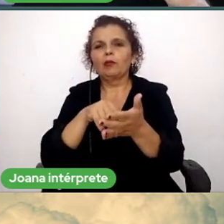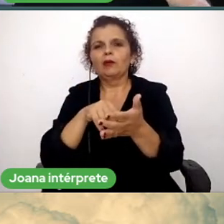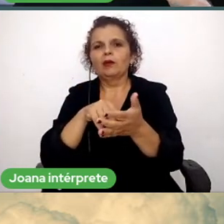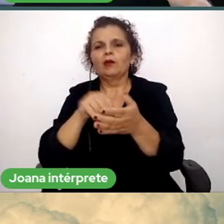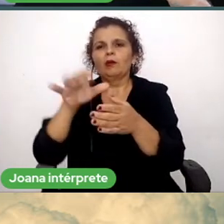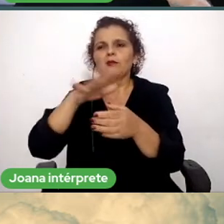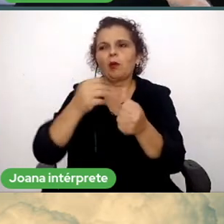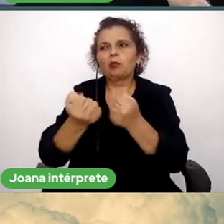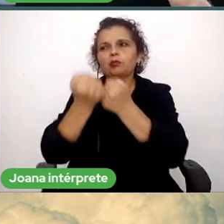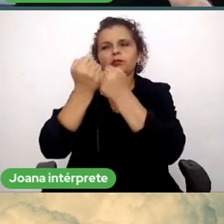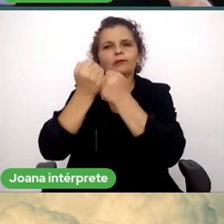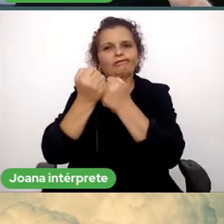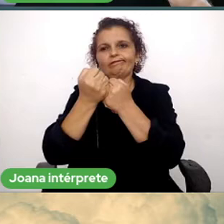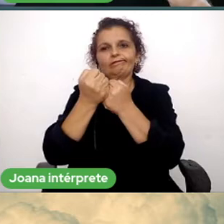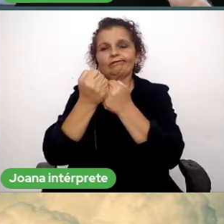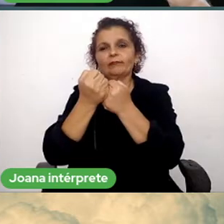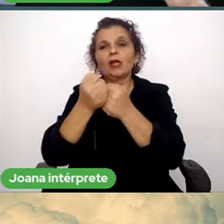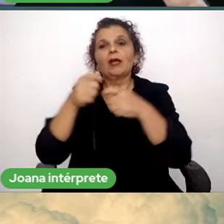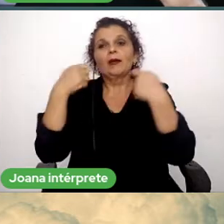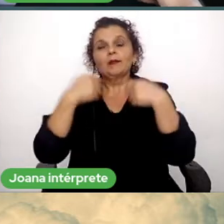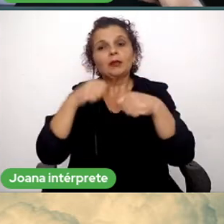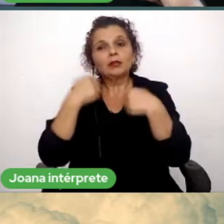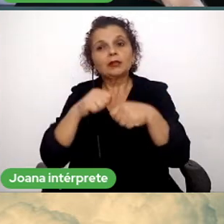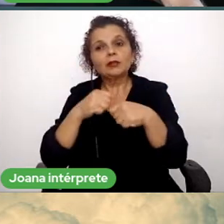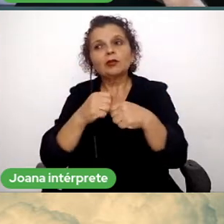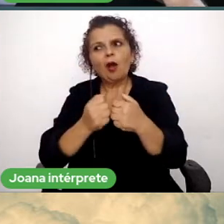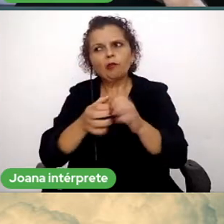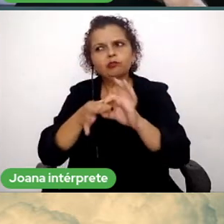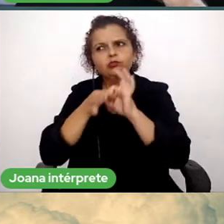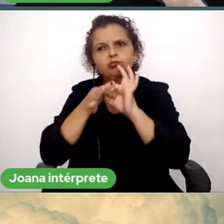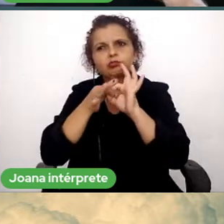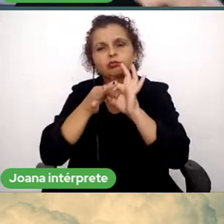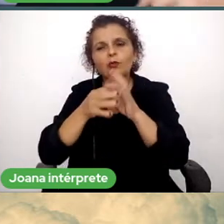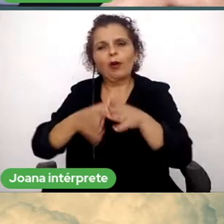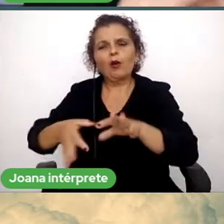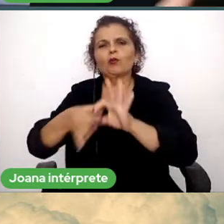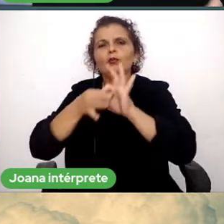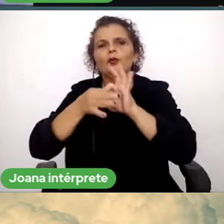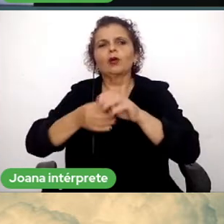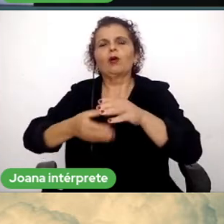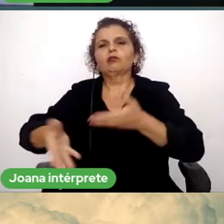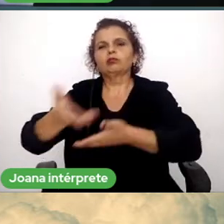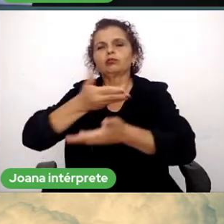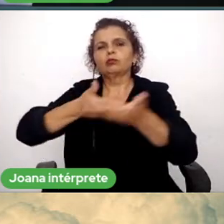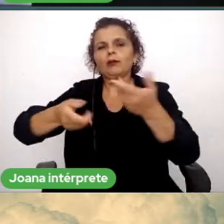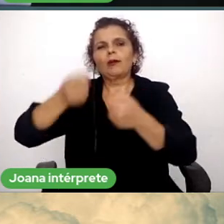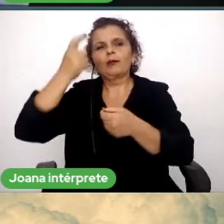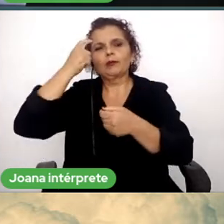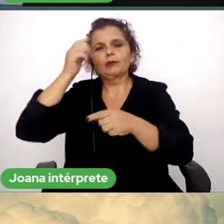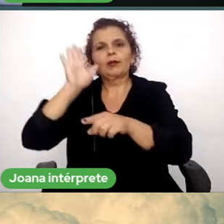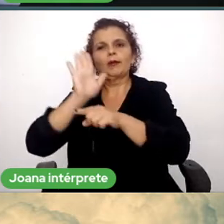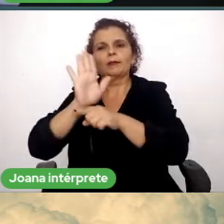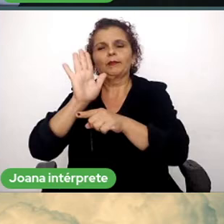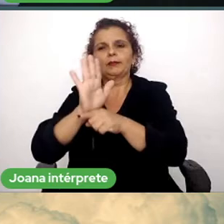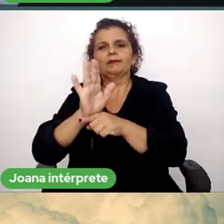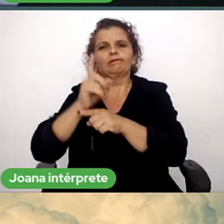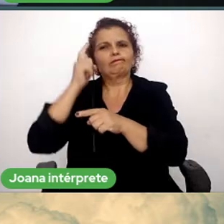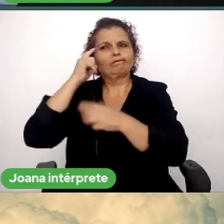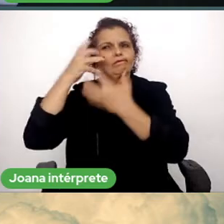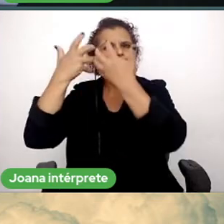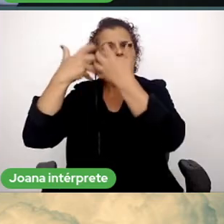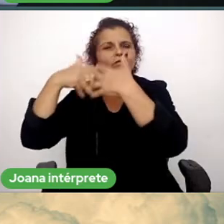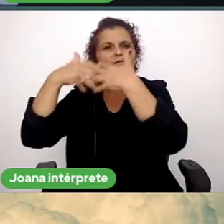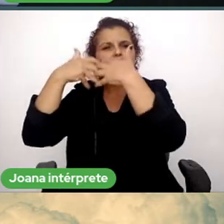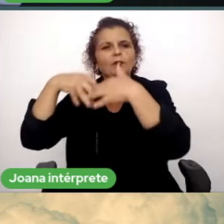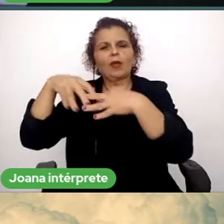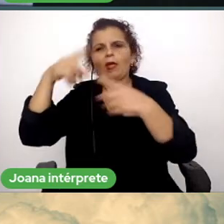suporte, ela tem que ser vista como parceira integral do negócio, para ajudar a pensar, ajudar a bolar